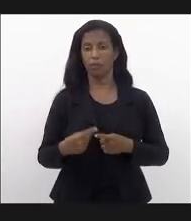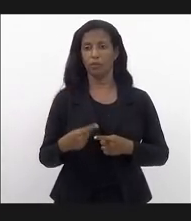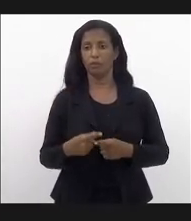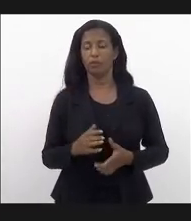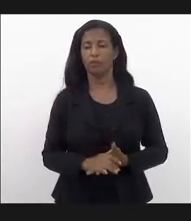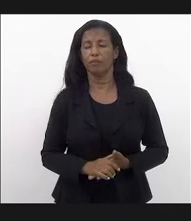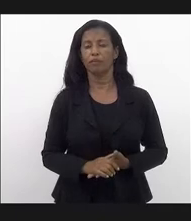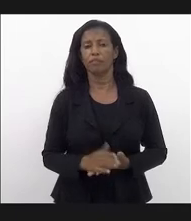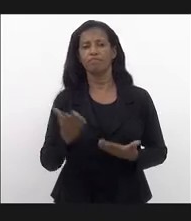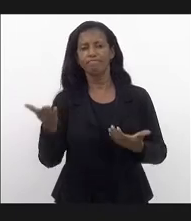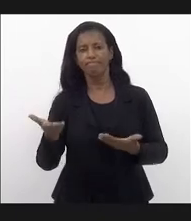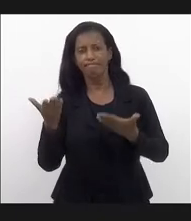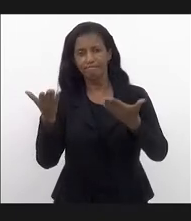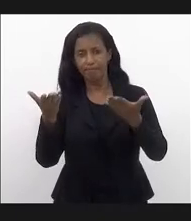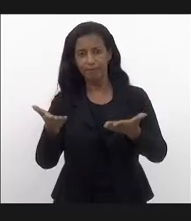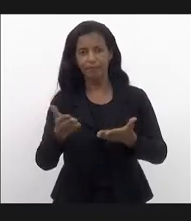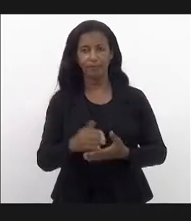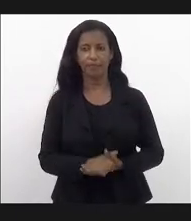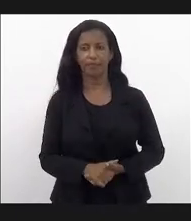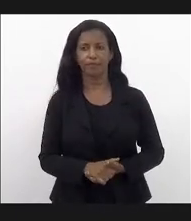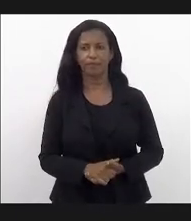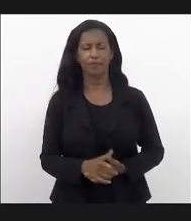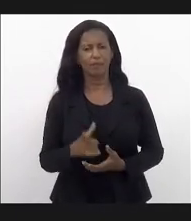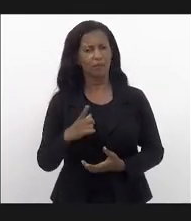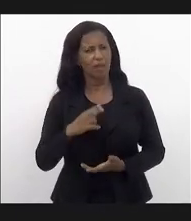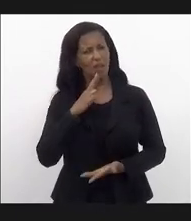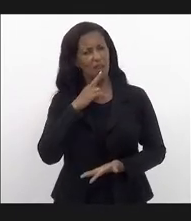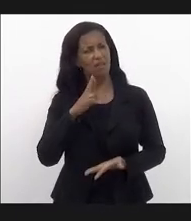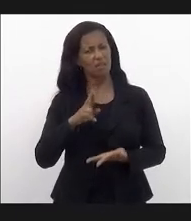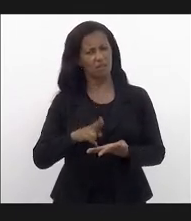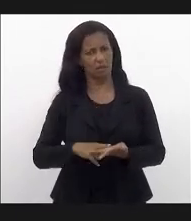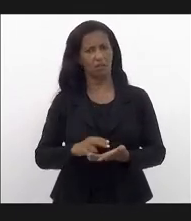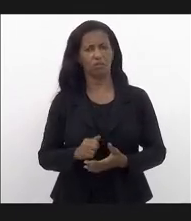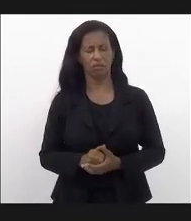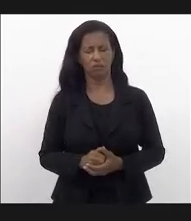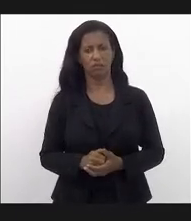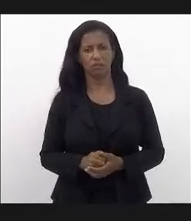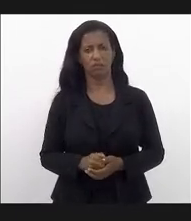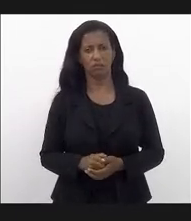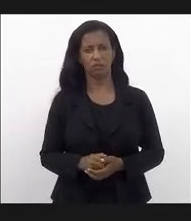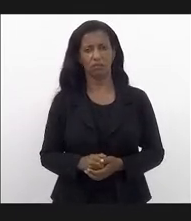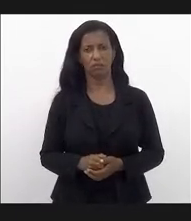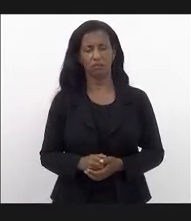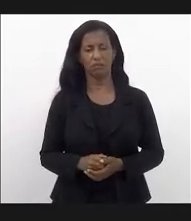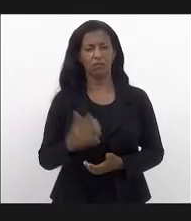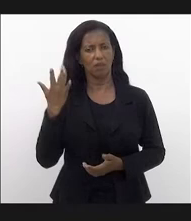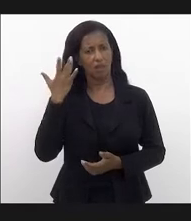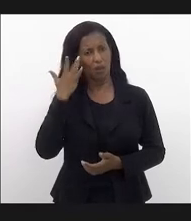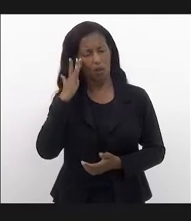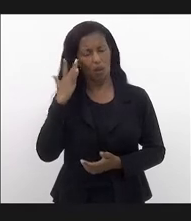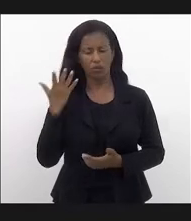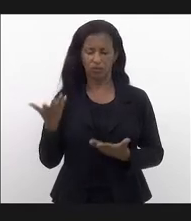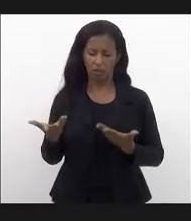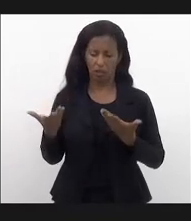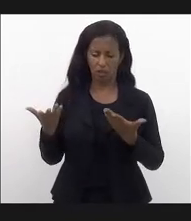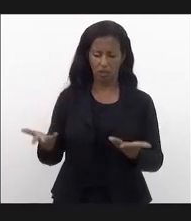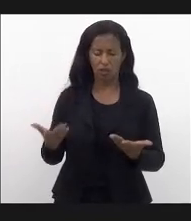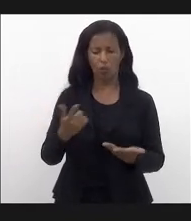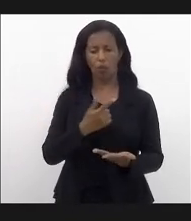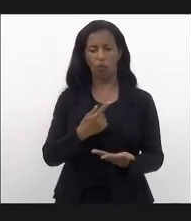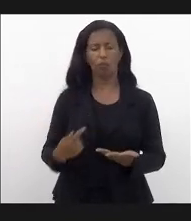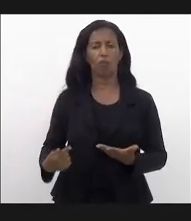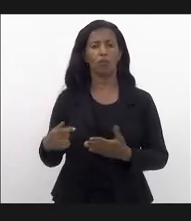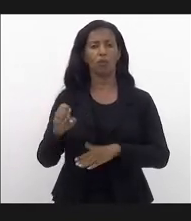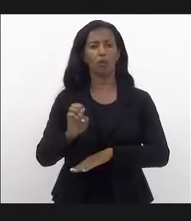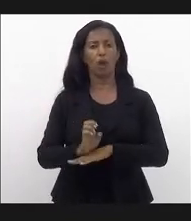vossa excelência tem toda razão eu acho que assim como o governo do